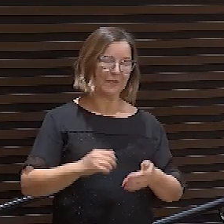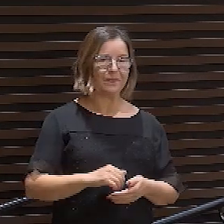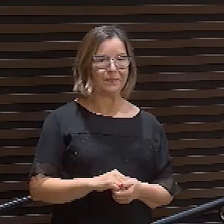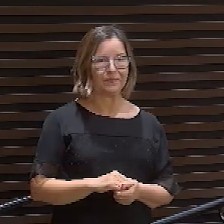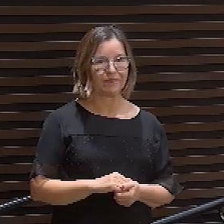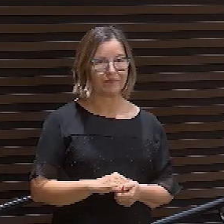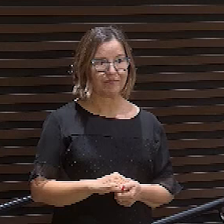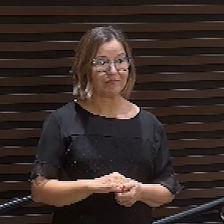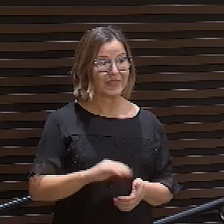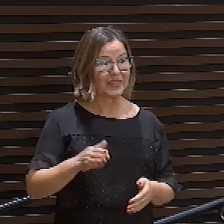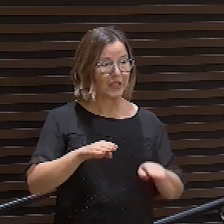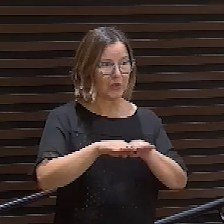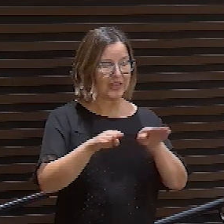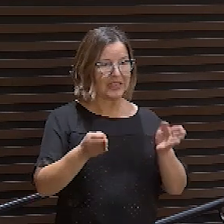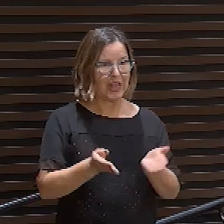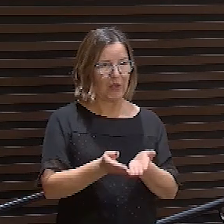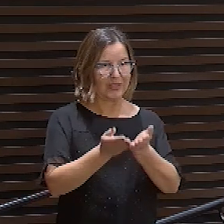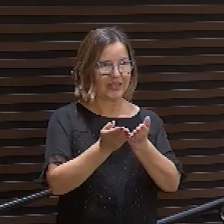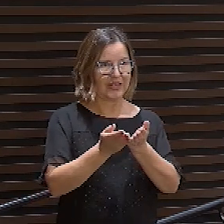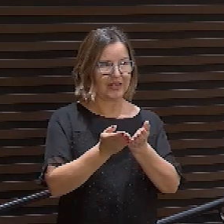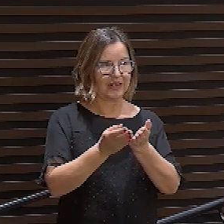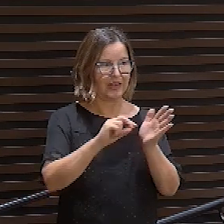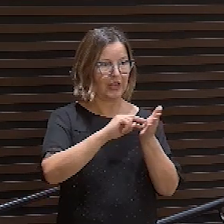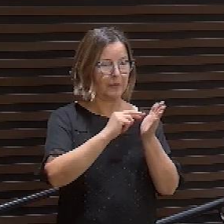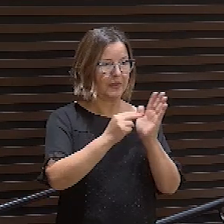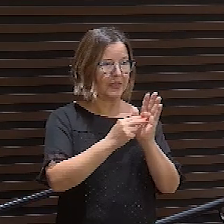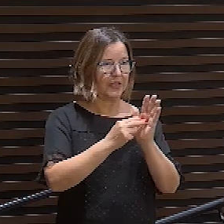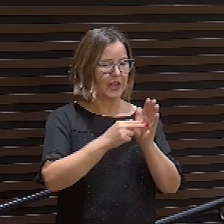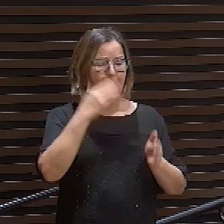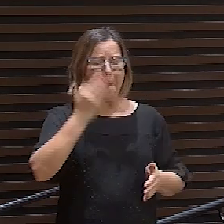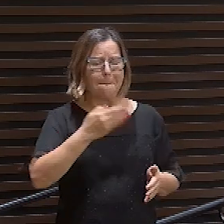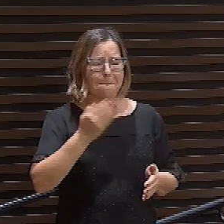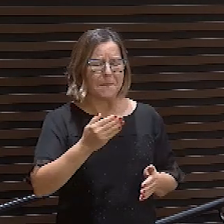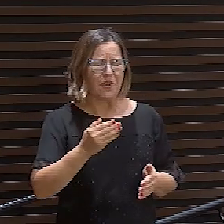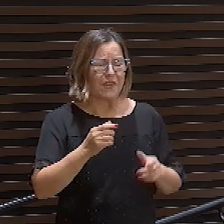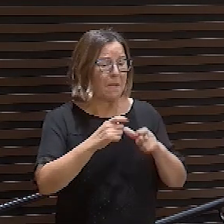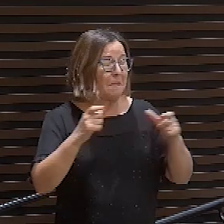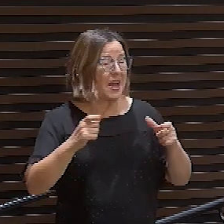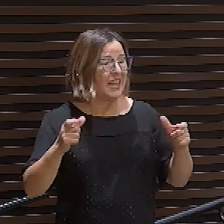Esse altar representa o teste supremo de qualquer fé.